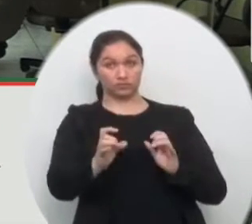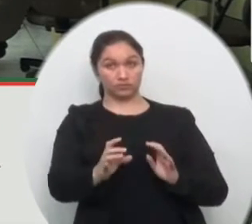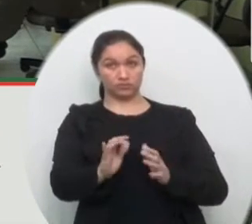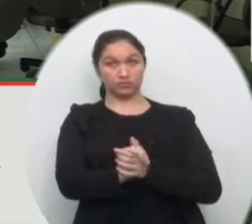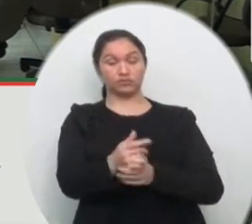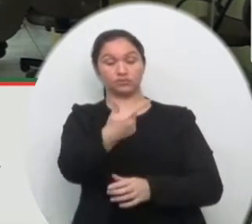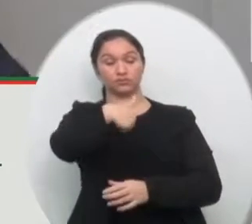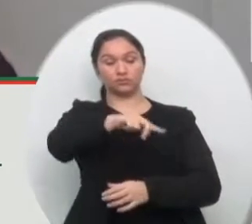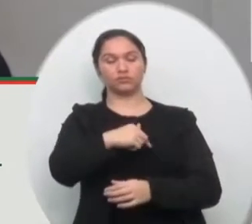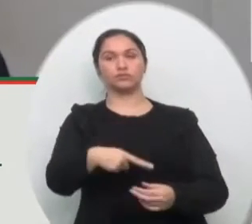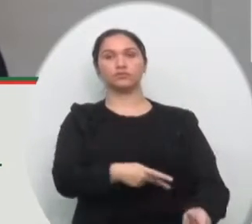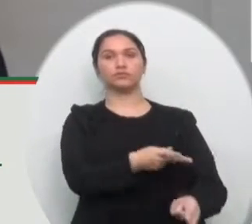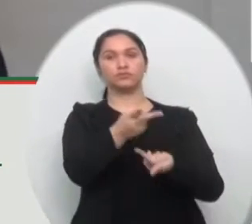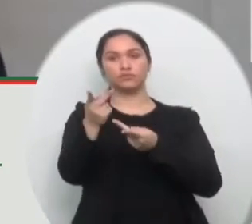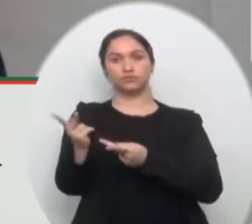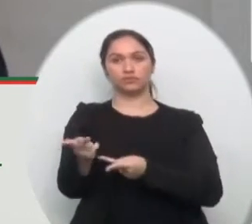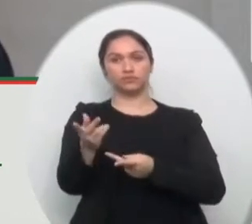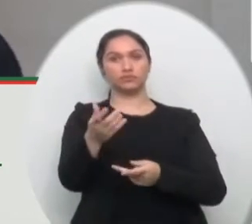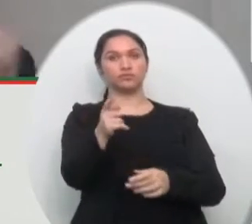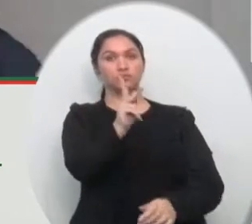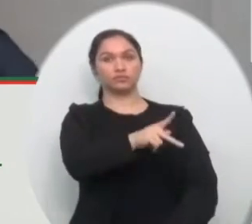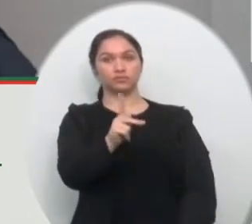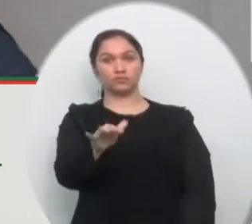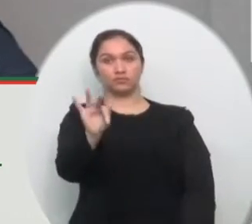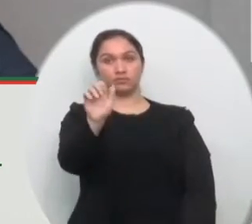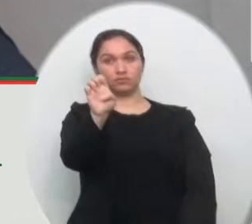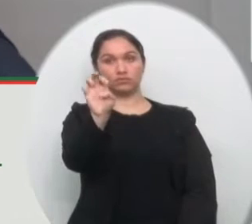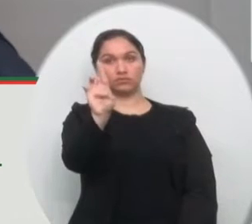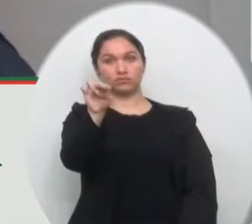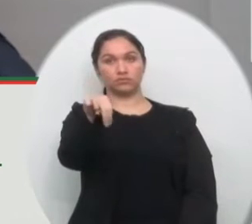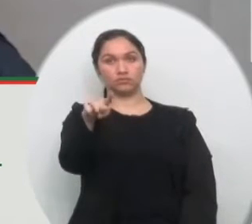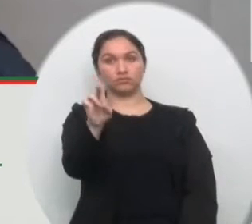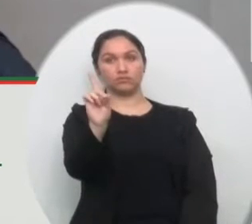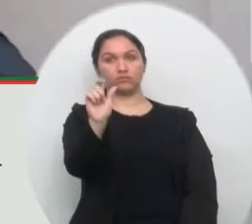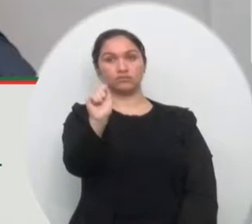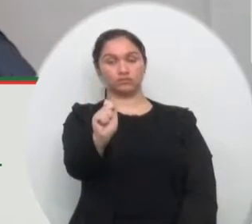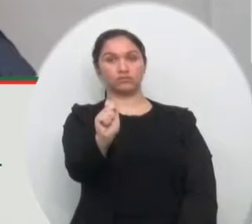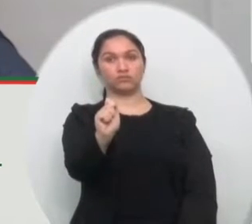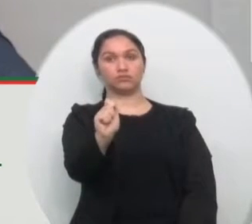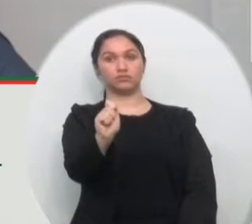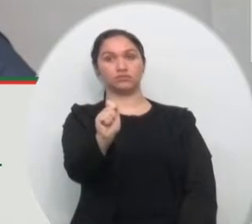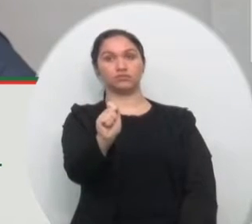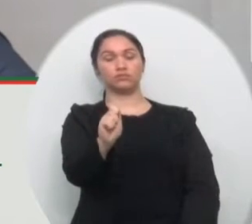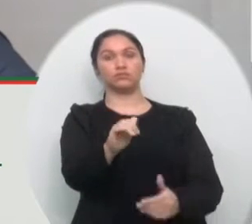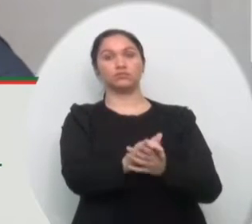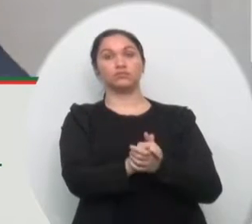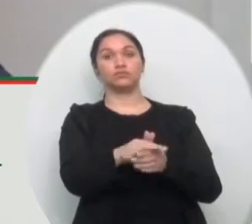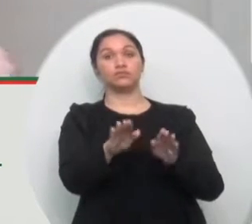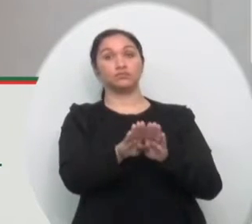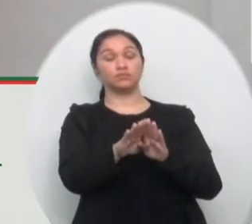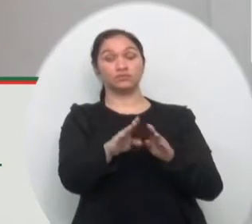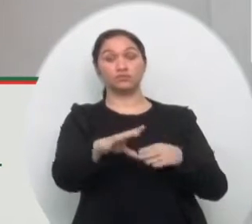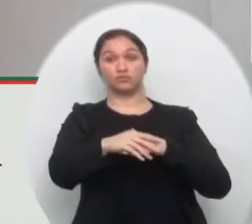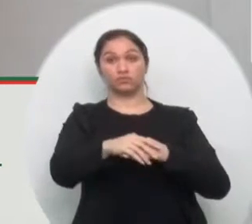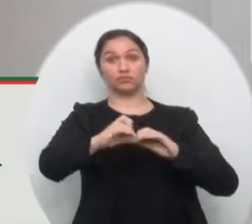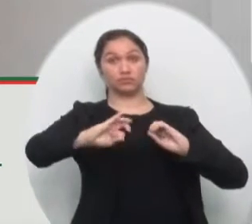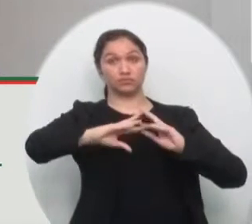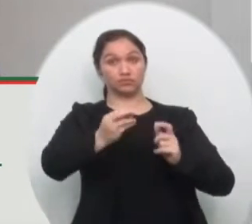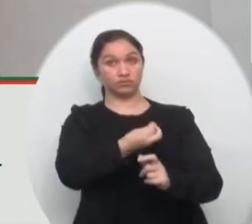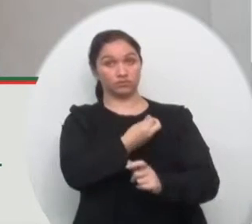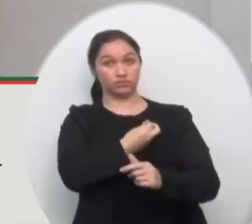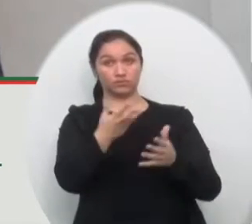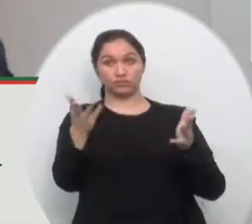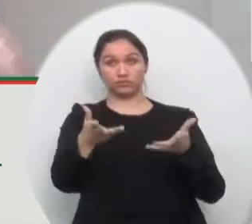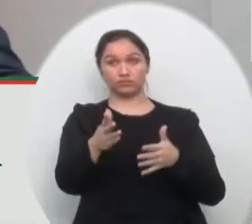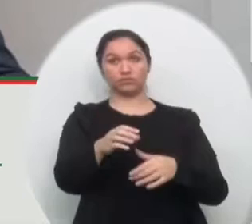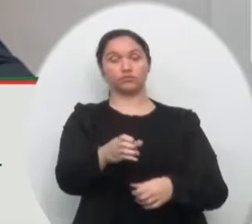nossos convidados, né, a professora Fernanda, o Maurinho Sônico, e em seu nome, cumprimentos a todos aqui presentes também.